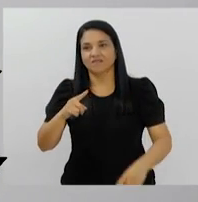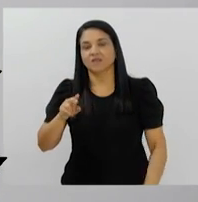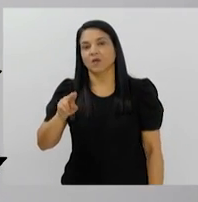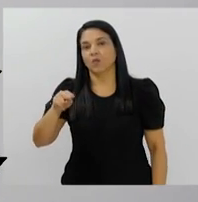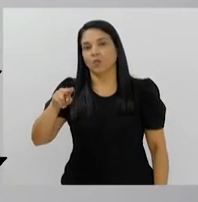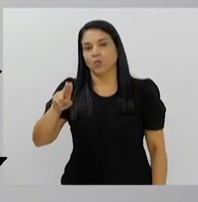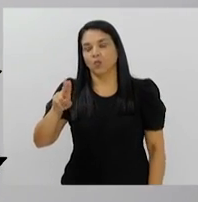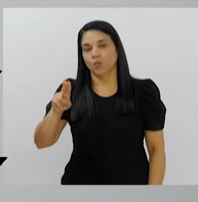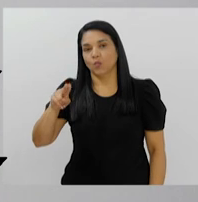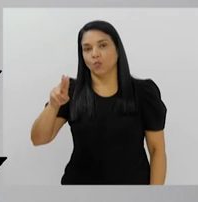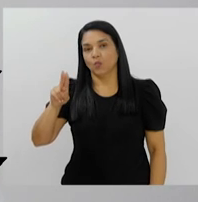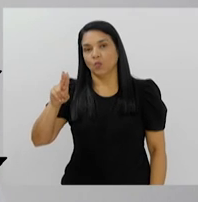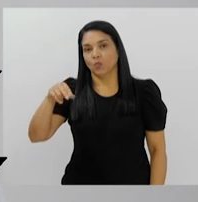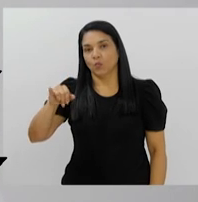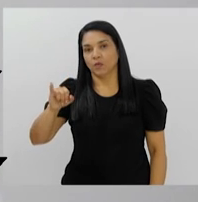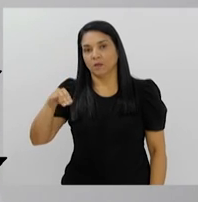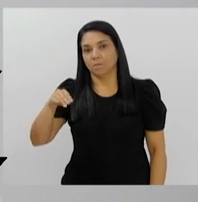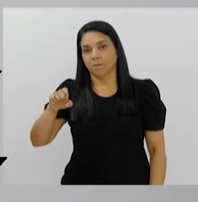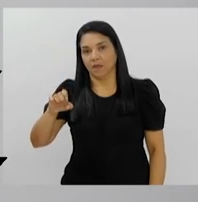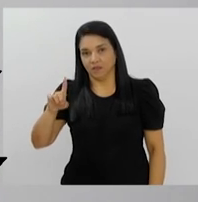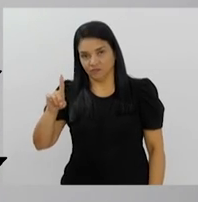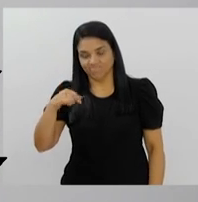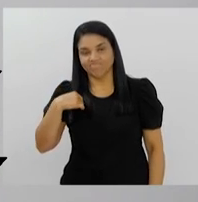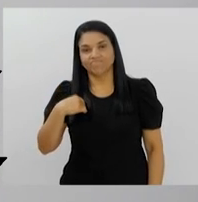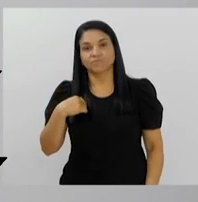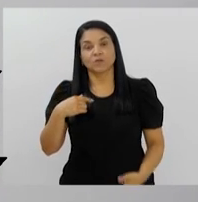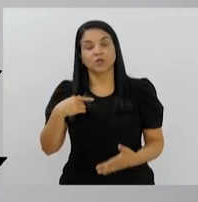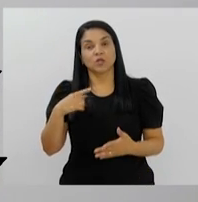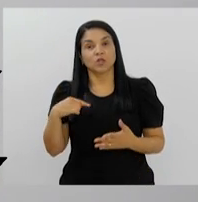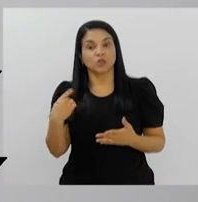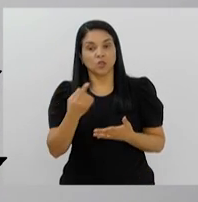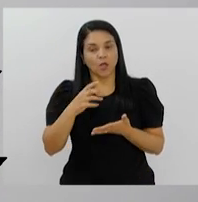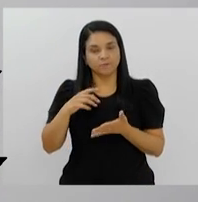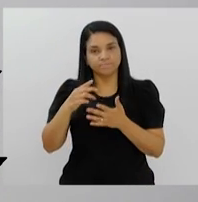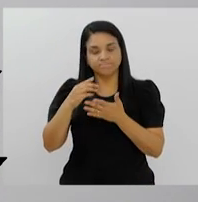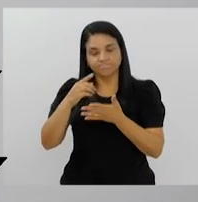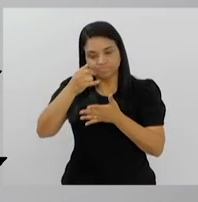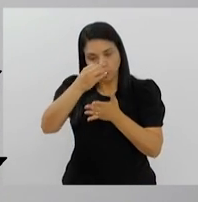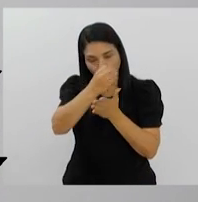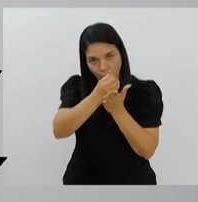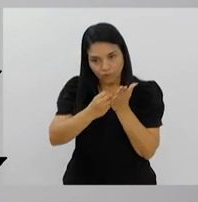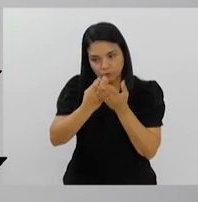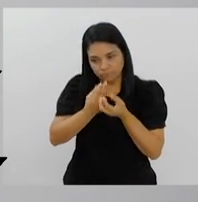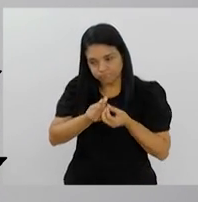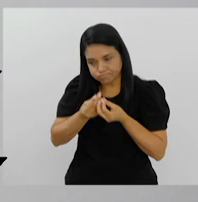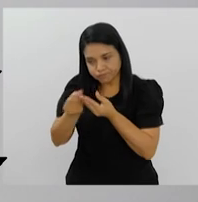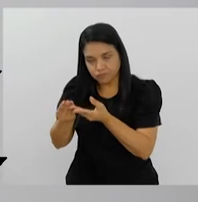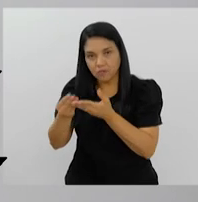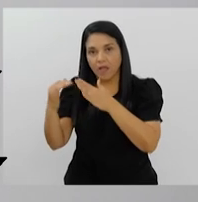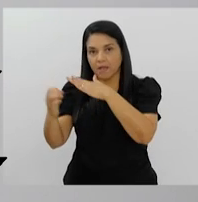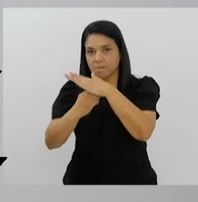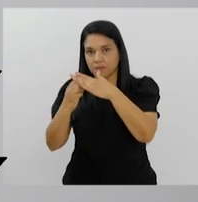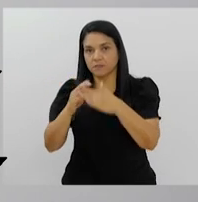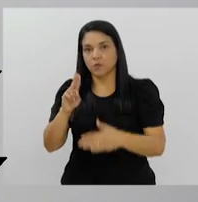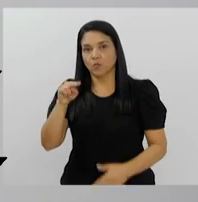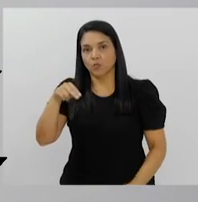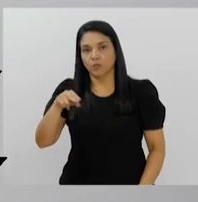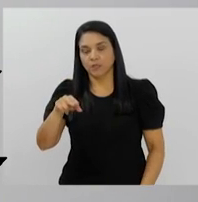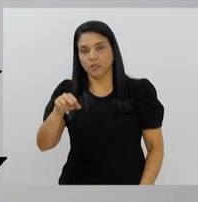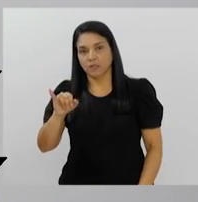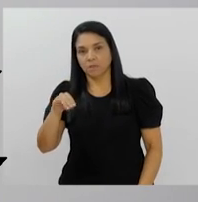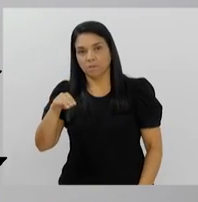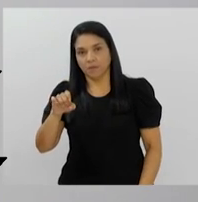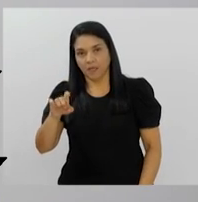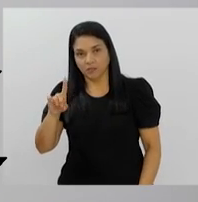né com isso nós notificamos a Unimed ferge o presidente foi pessoalmente lá